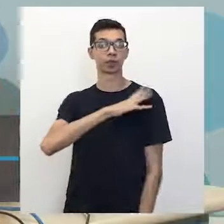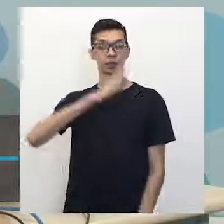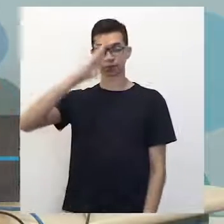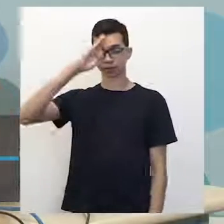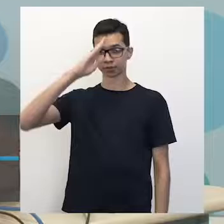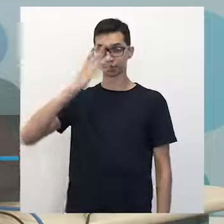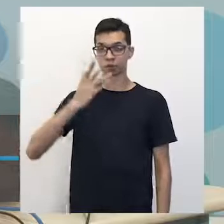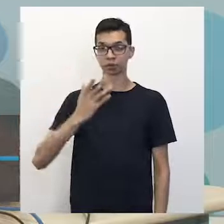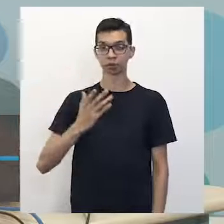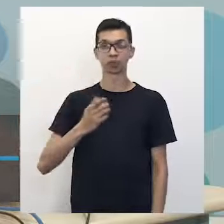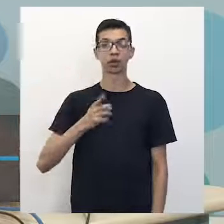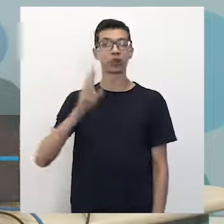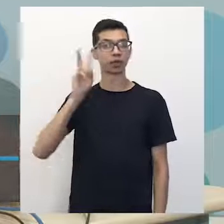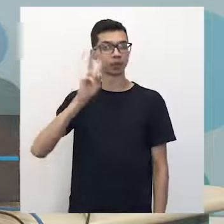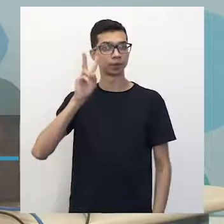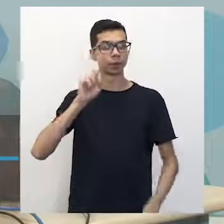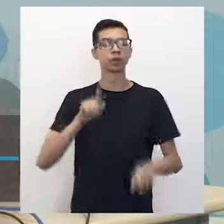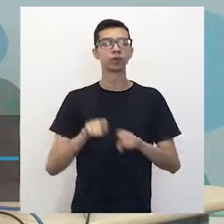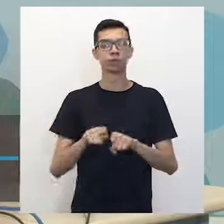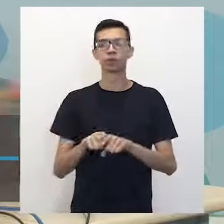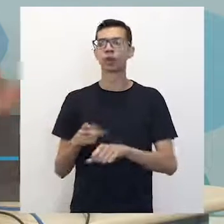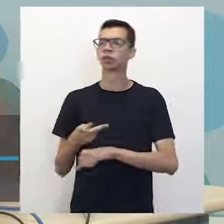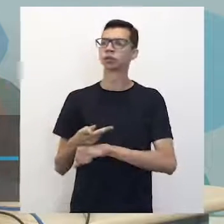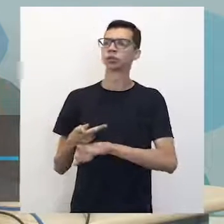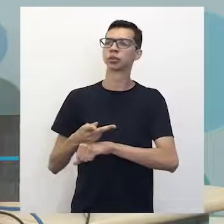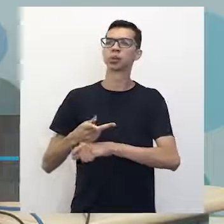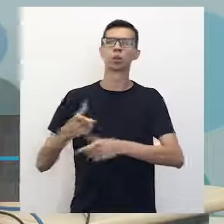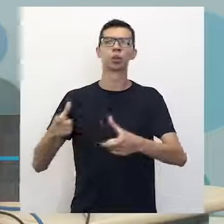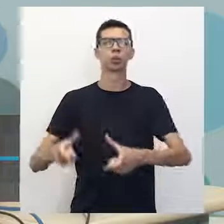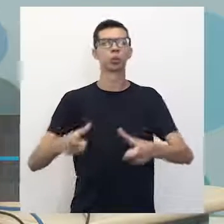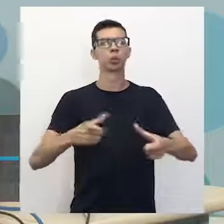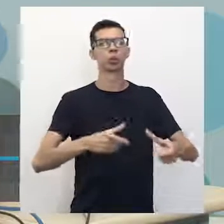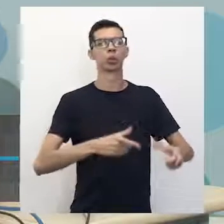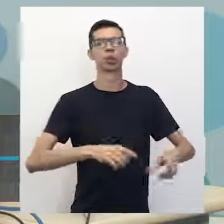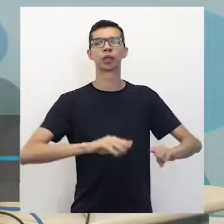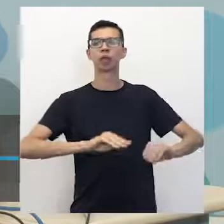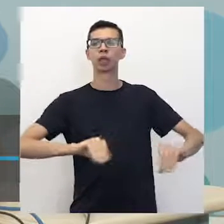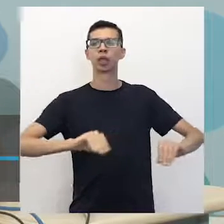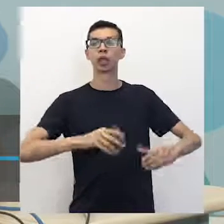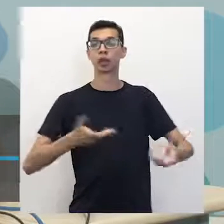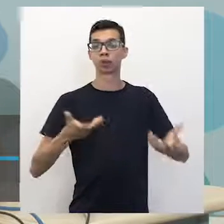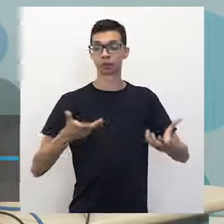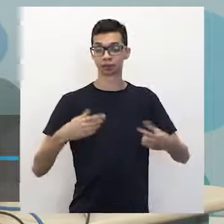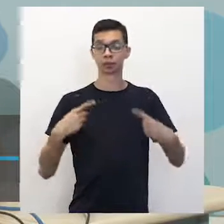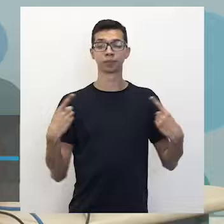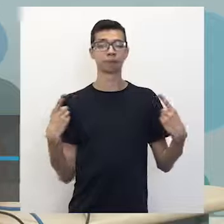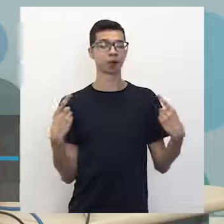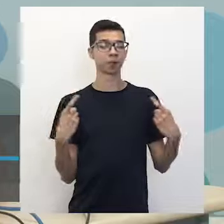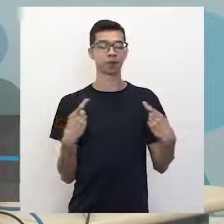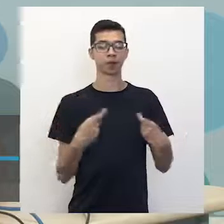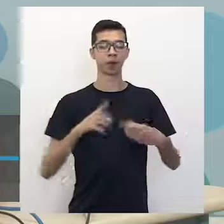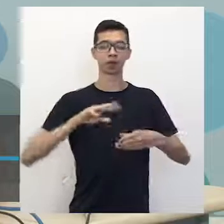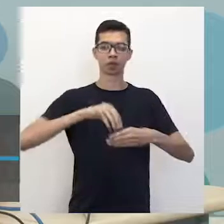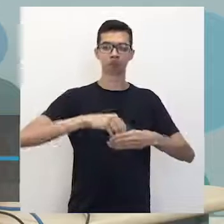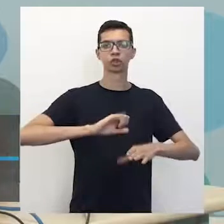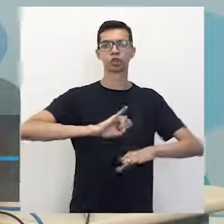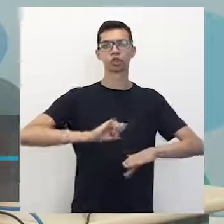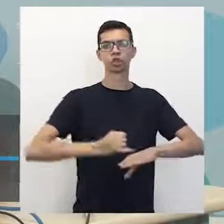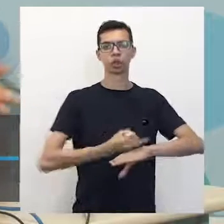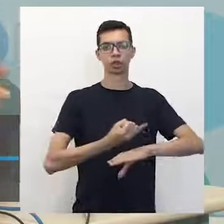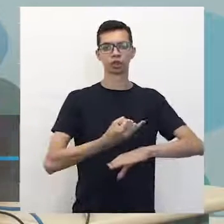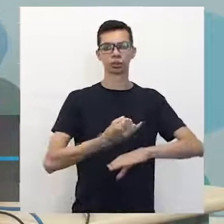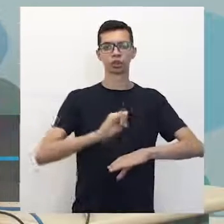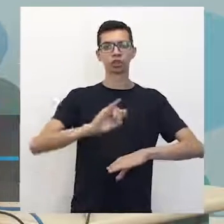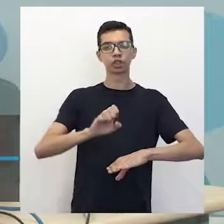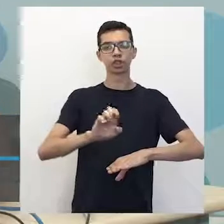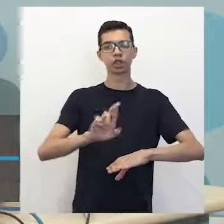eles foram também buscando terras e eles começaram a guerrear entre si dentro de Jerusalém, né? Ou em outros